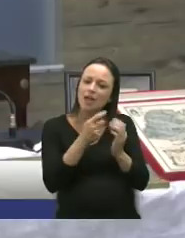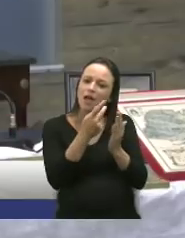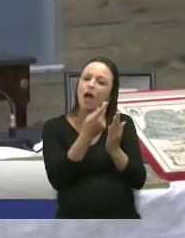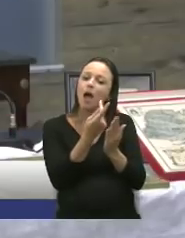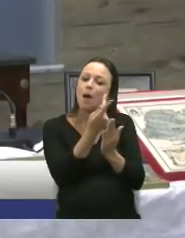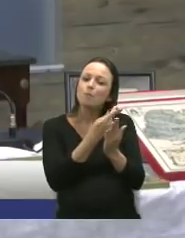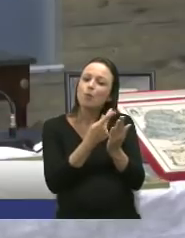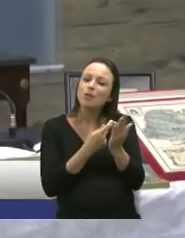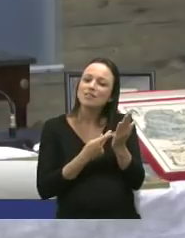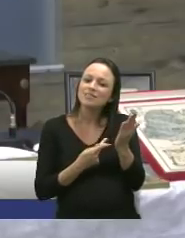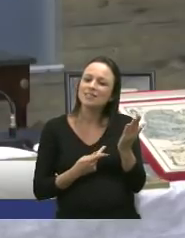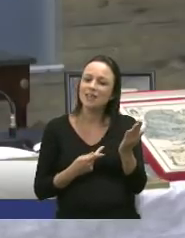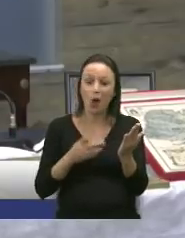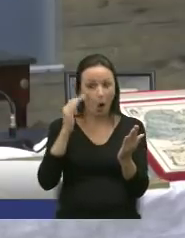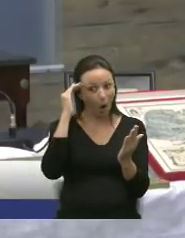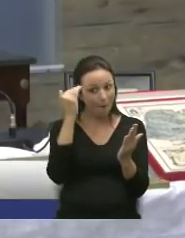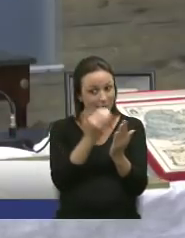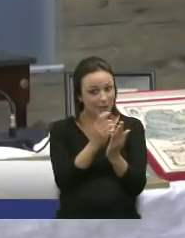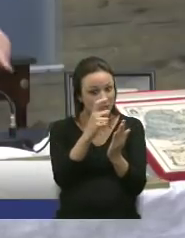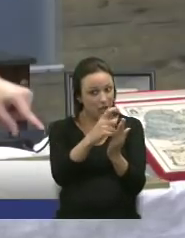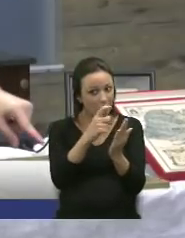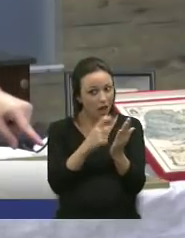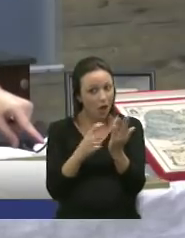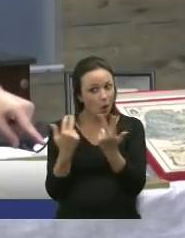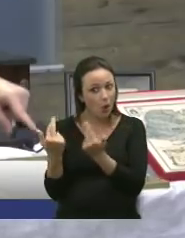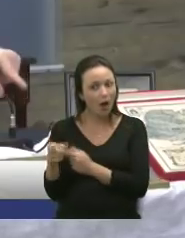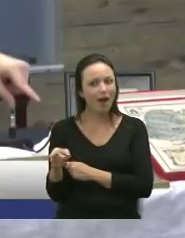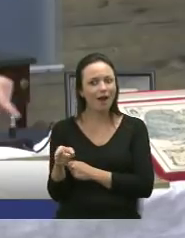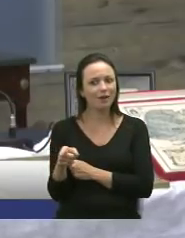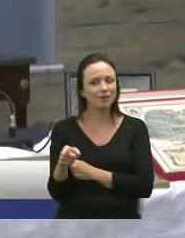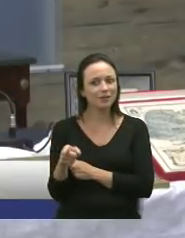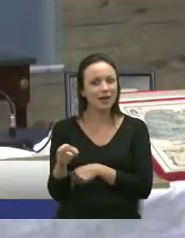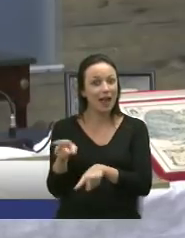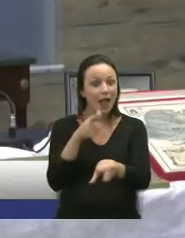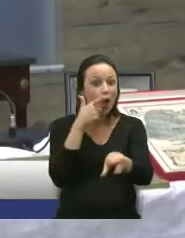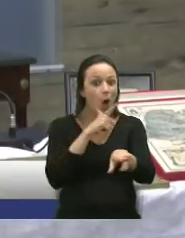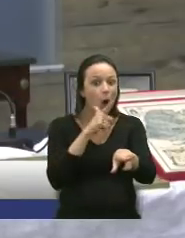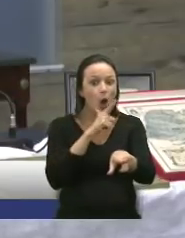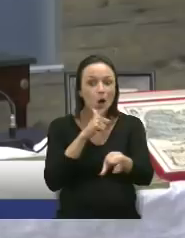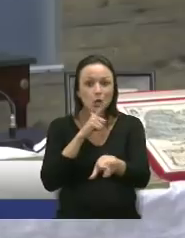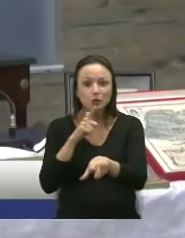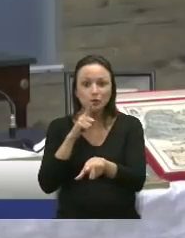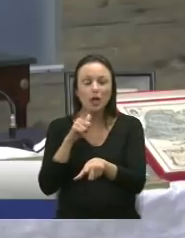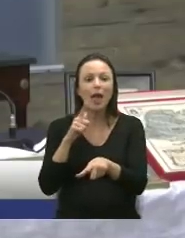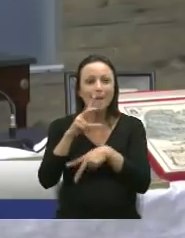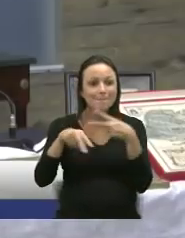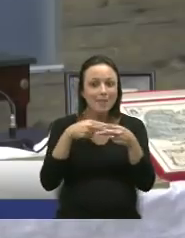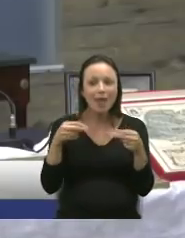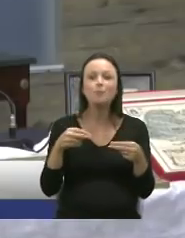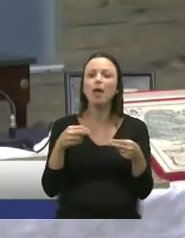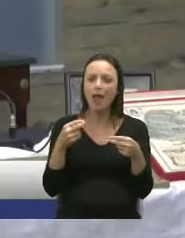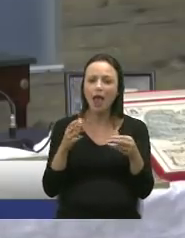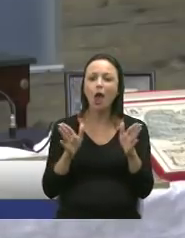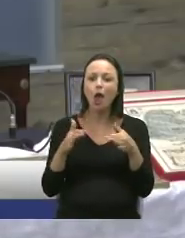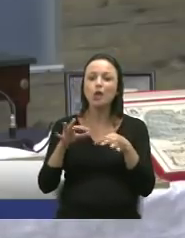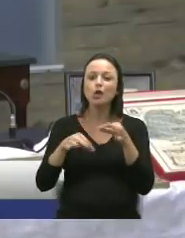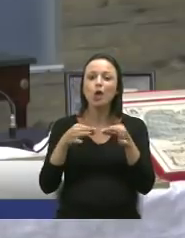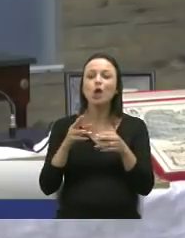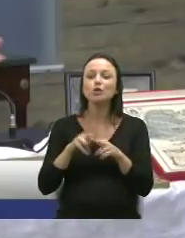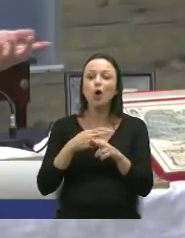essa métrica. Hein? Quem conseguir a melhor vai ganhar um prêmio. Que prêmio? Uma caixa de chocolate, uma caixa de